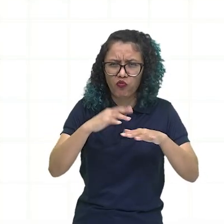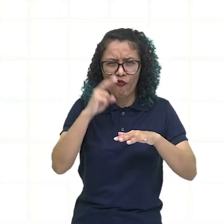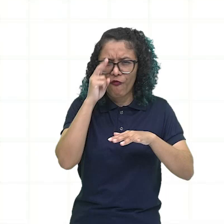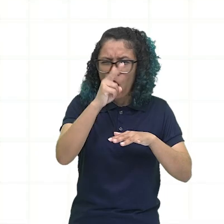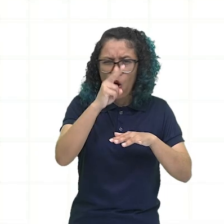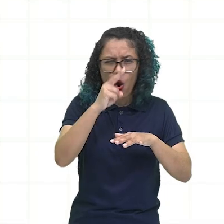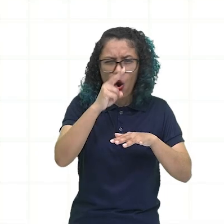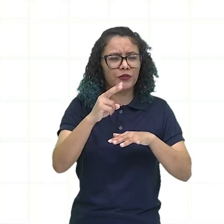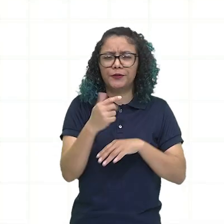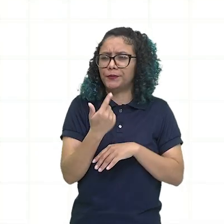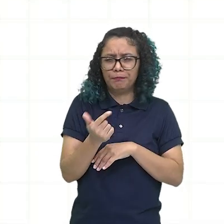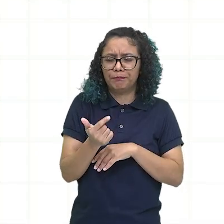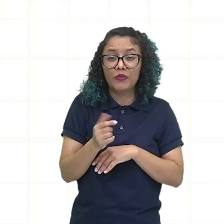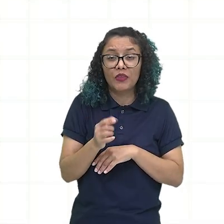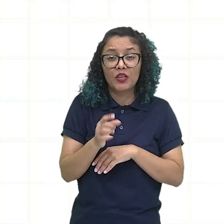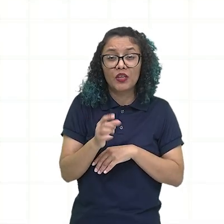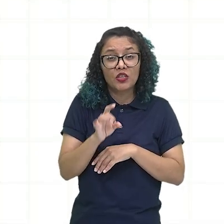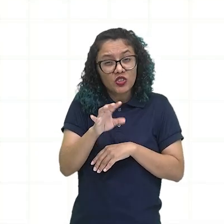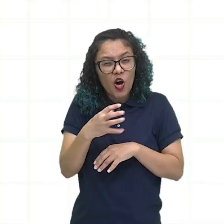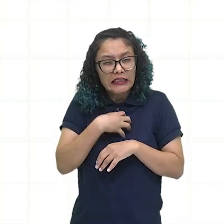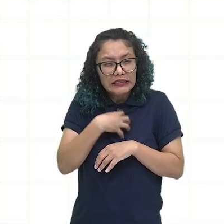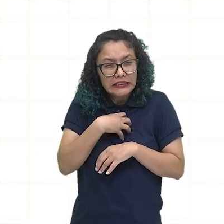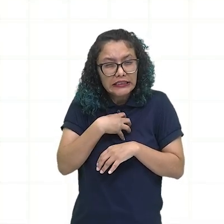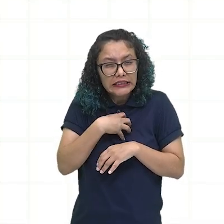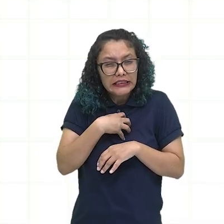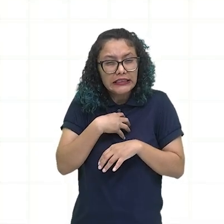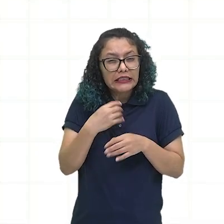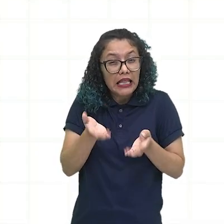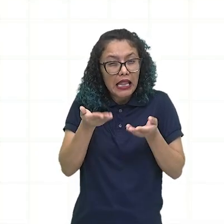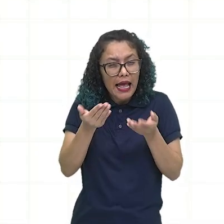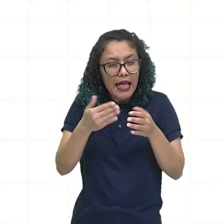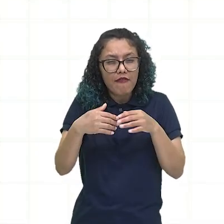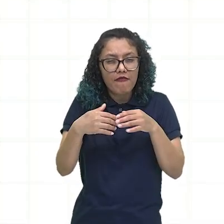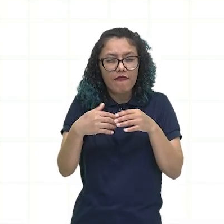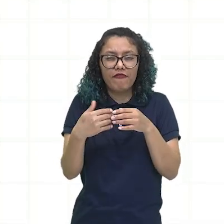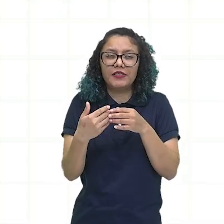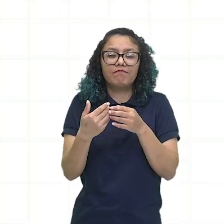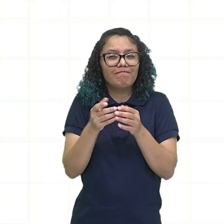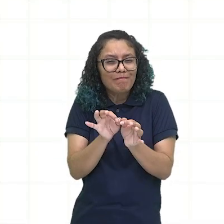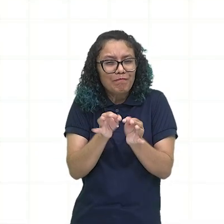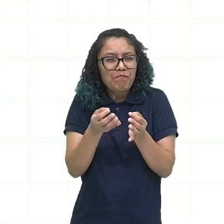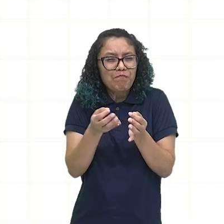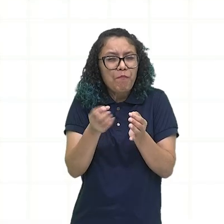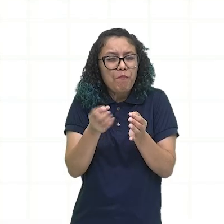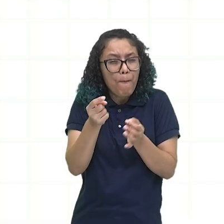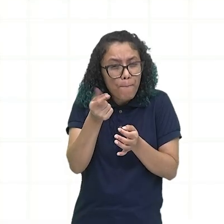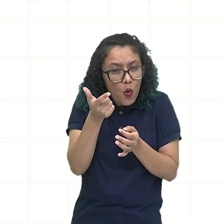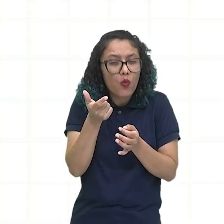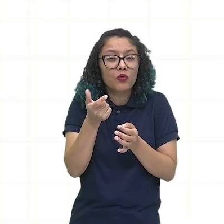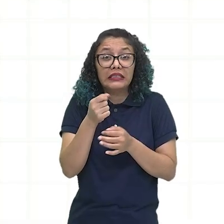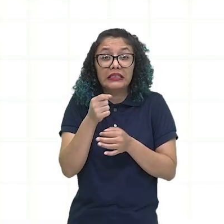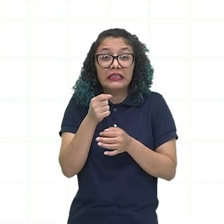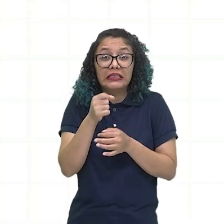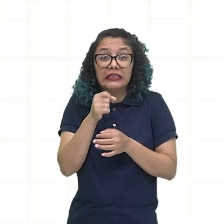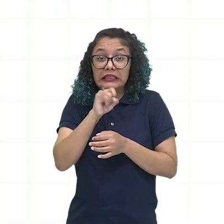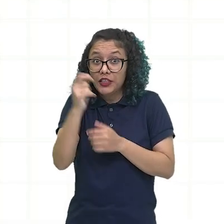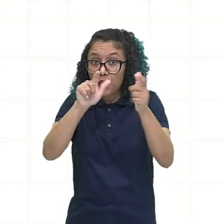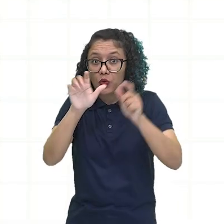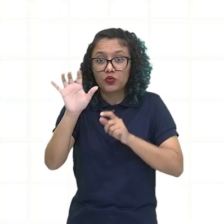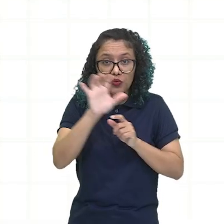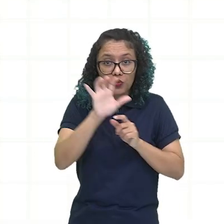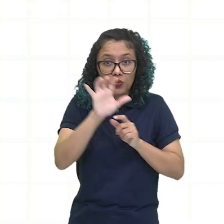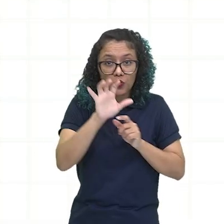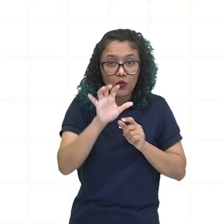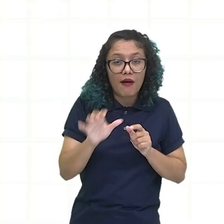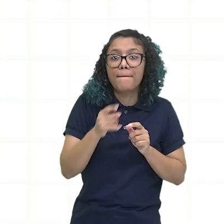grande magnitude, nós apenas sentimos leves movimentos, né, dessa terra quando ocorrem em outras regiões